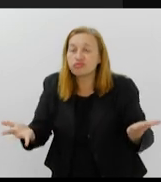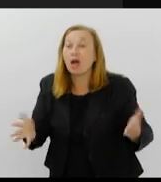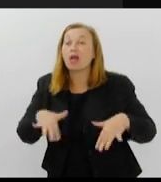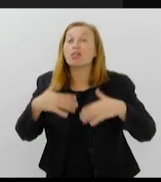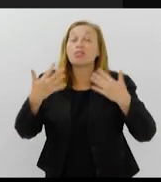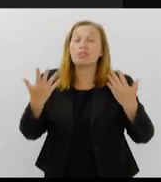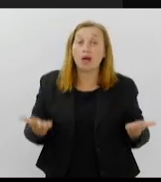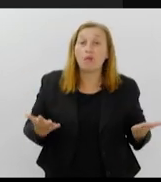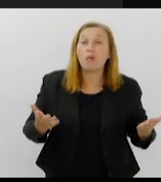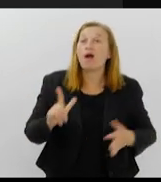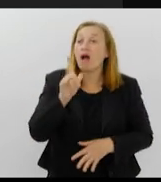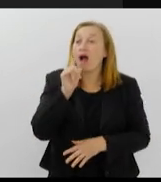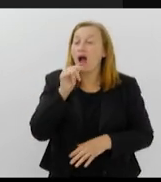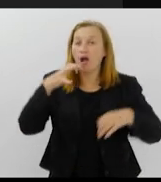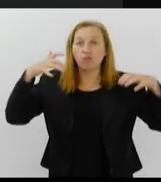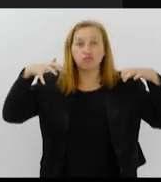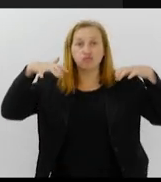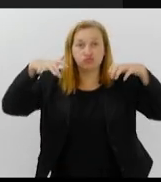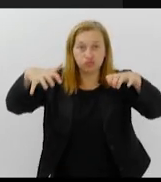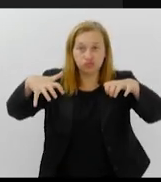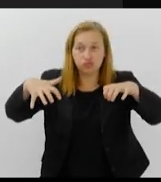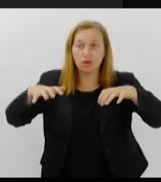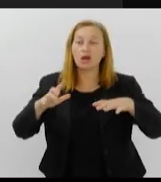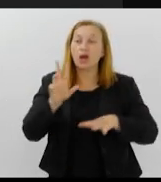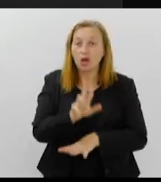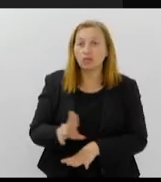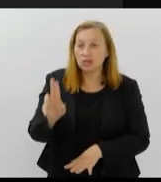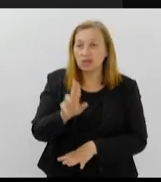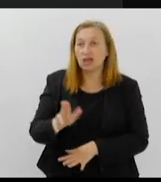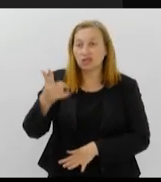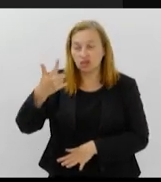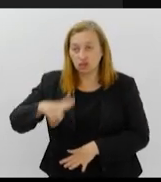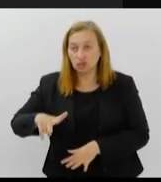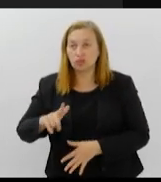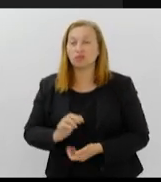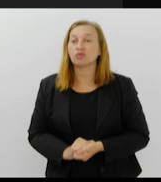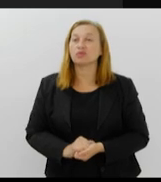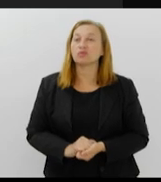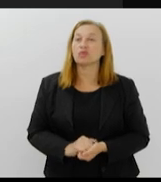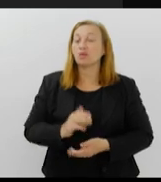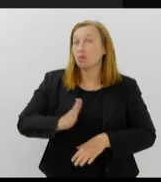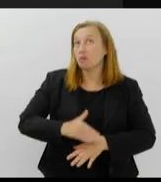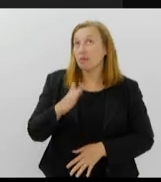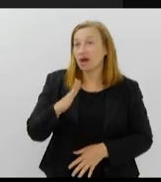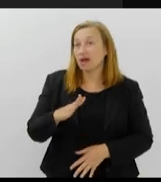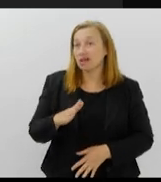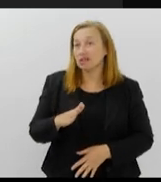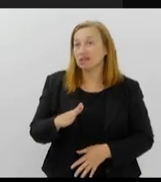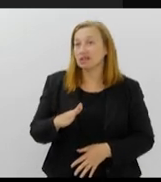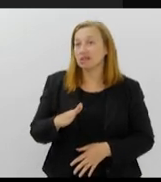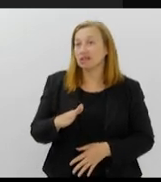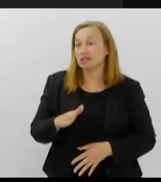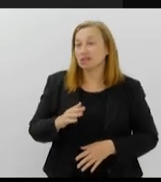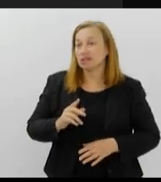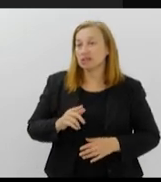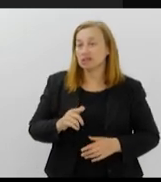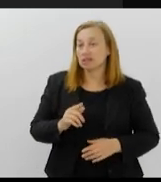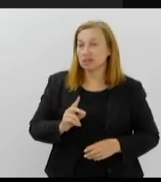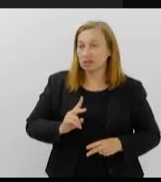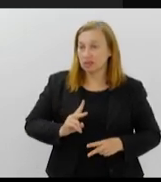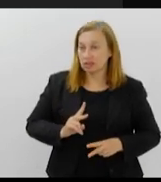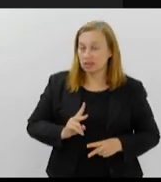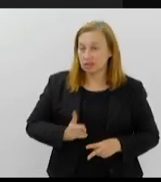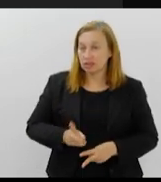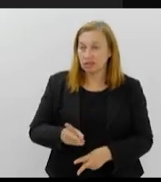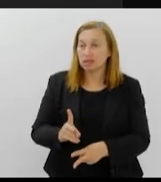Então, a água da chuva, ela é utilizada para isso hoje com mais frequência, tá certo? Deixando